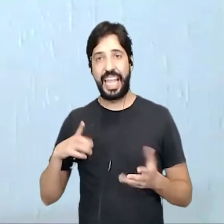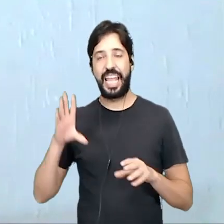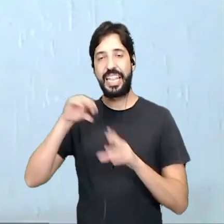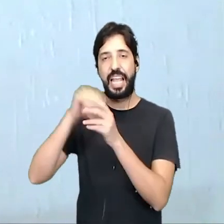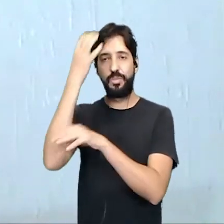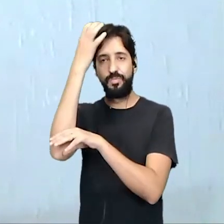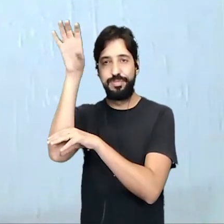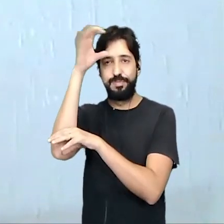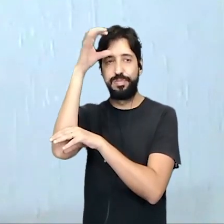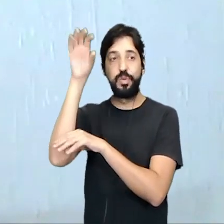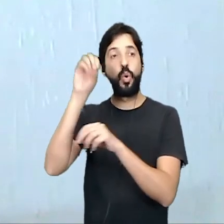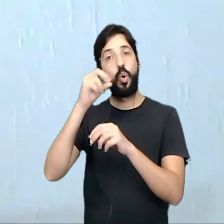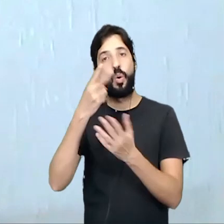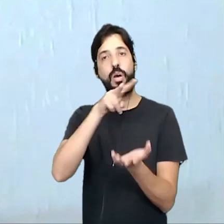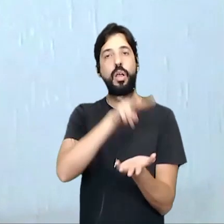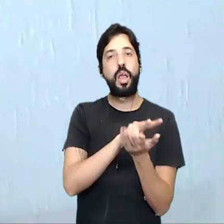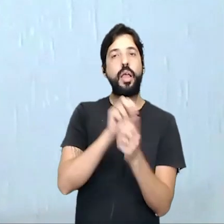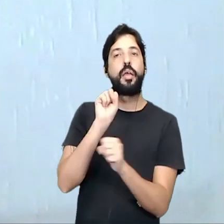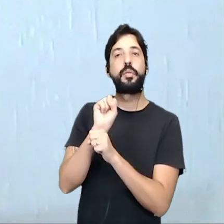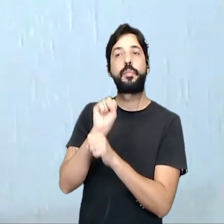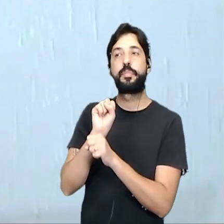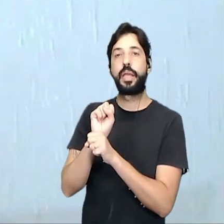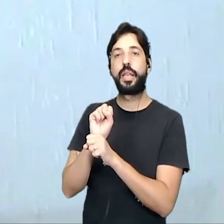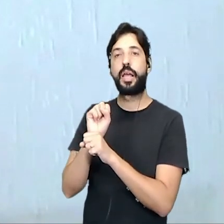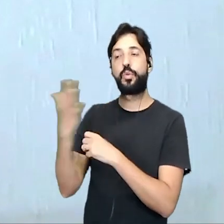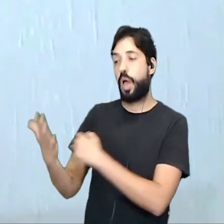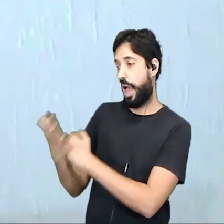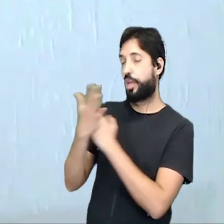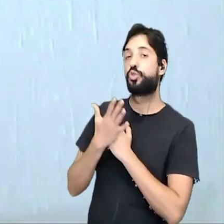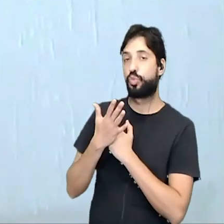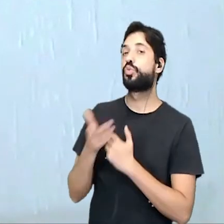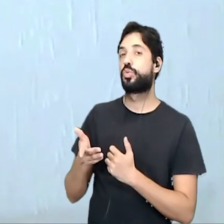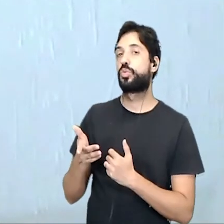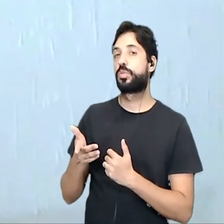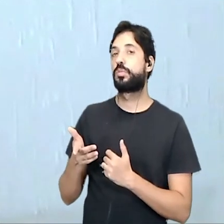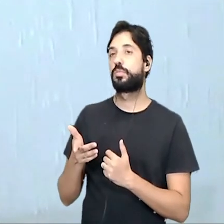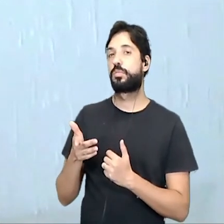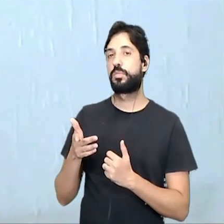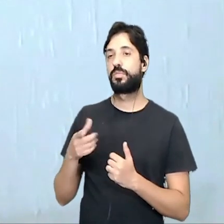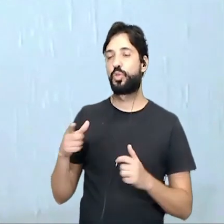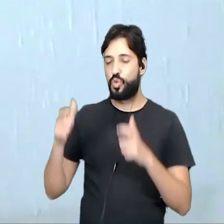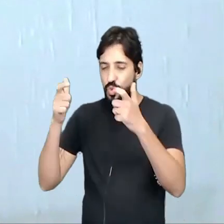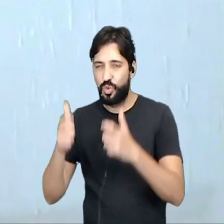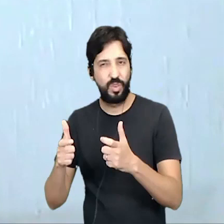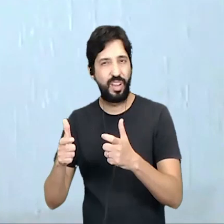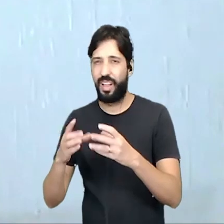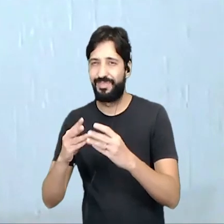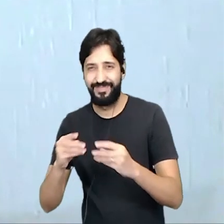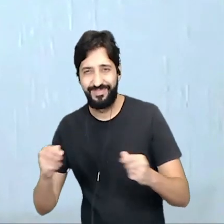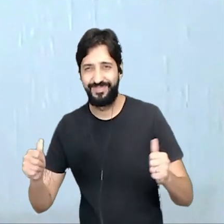em alguma ambulância ou em algum leito, esperando desesperadamente um socorro,